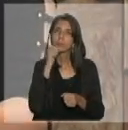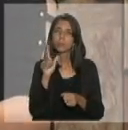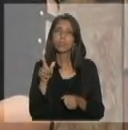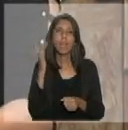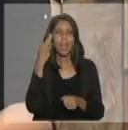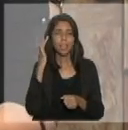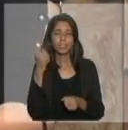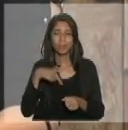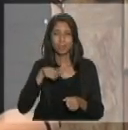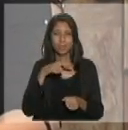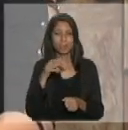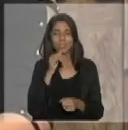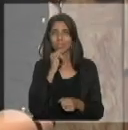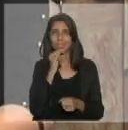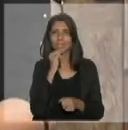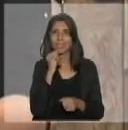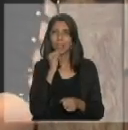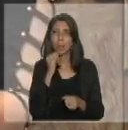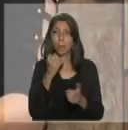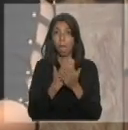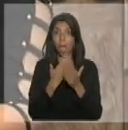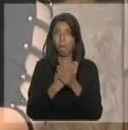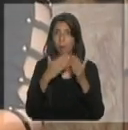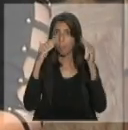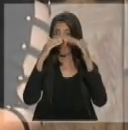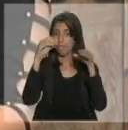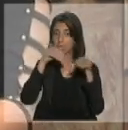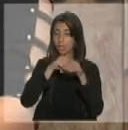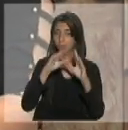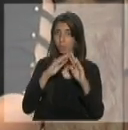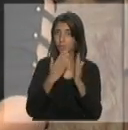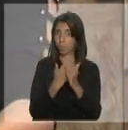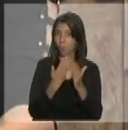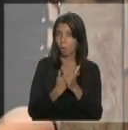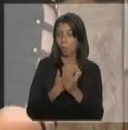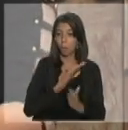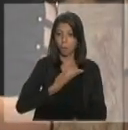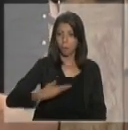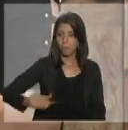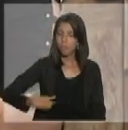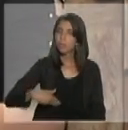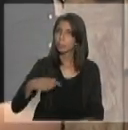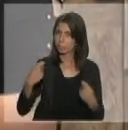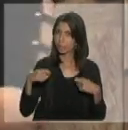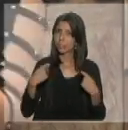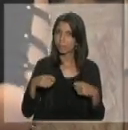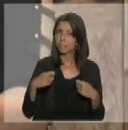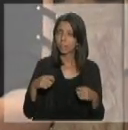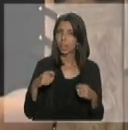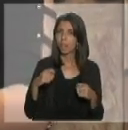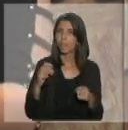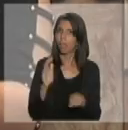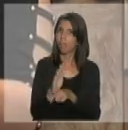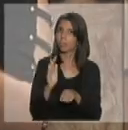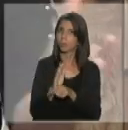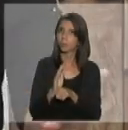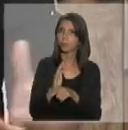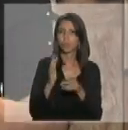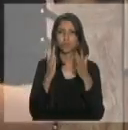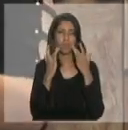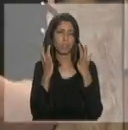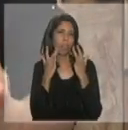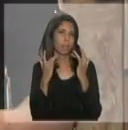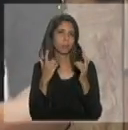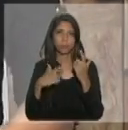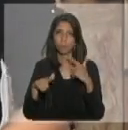você não acha que a gente devia ter, por exemplo, aula de balé nas escolas? Assim, que o governo deveria abrir para isso, e de